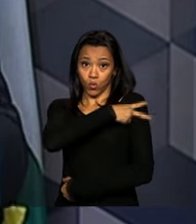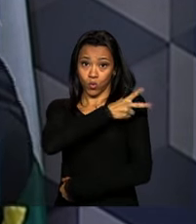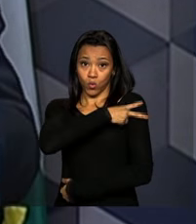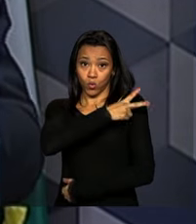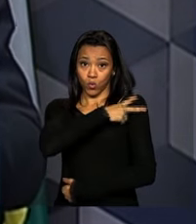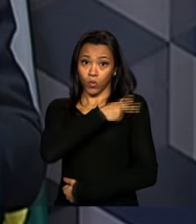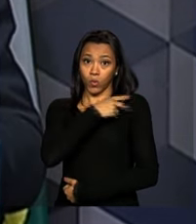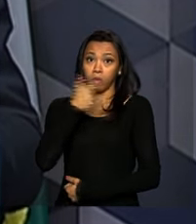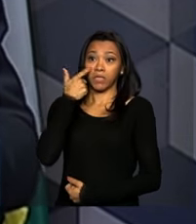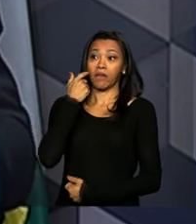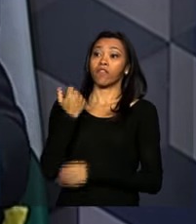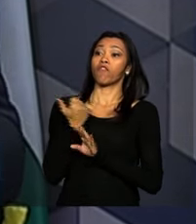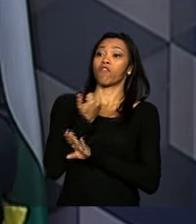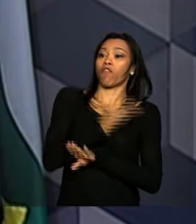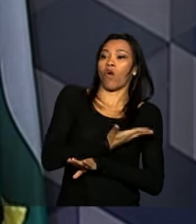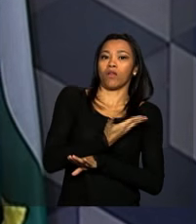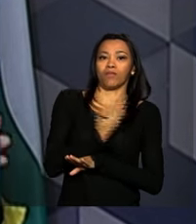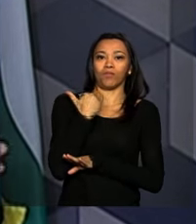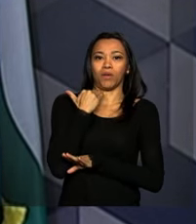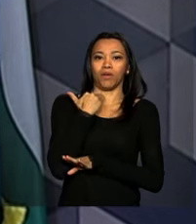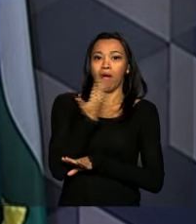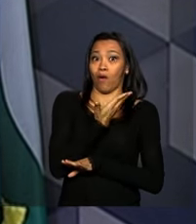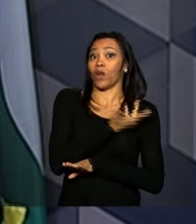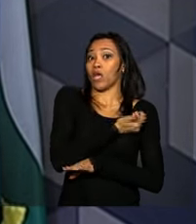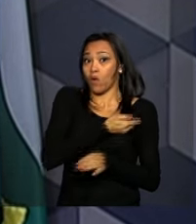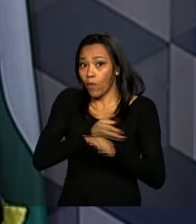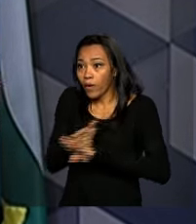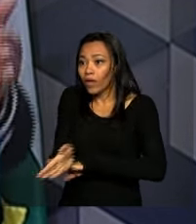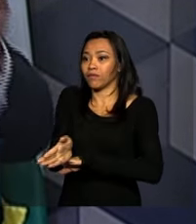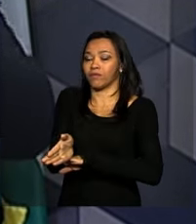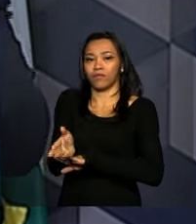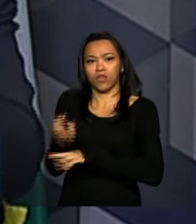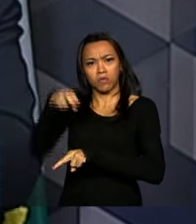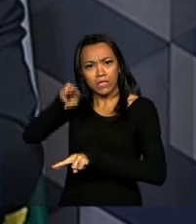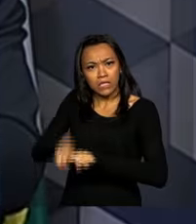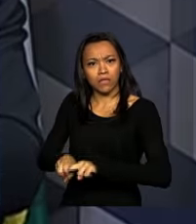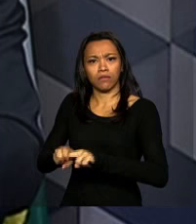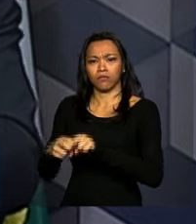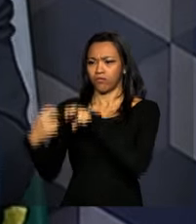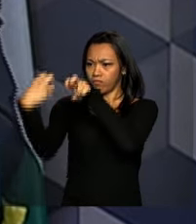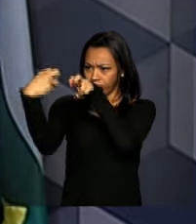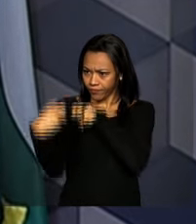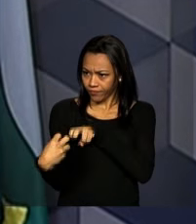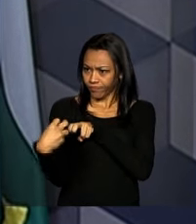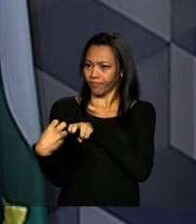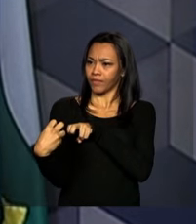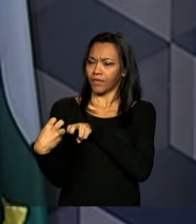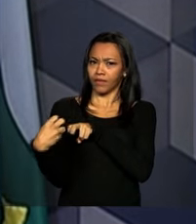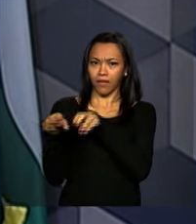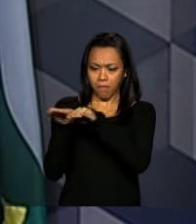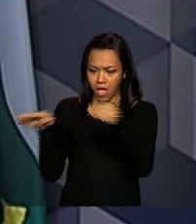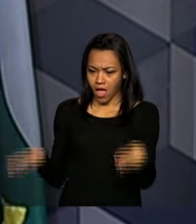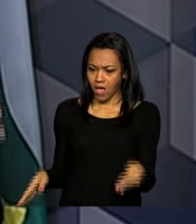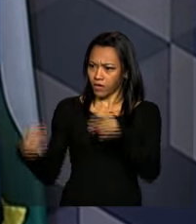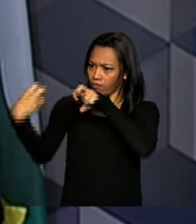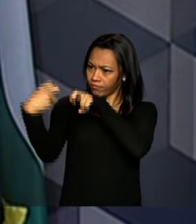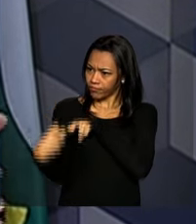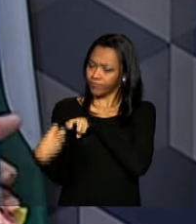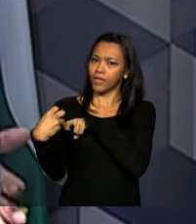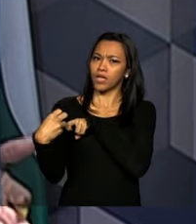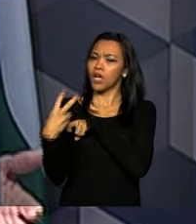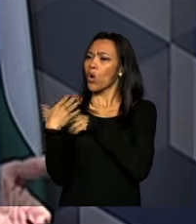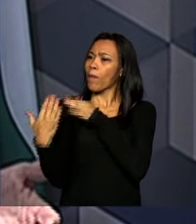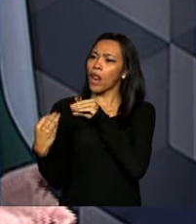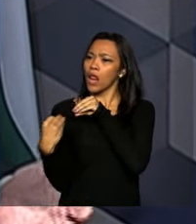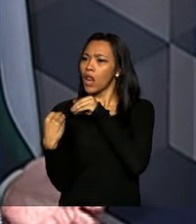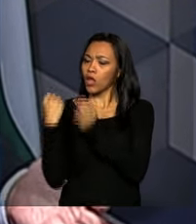na ponta do pé pela janela. Agora não. Eu sento na frente do gerente, na mesa, discuto o contrato com ele e se